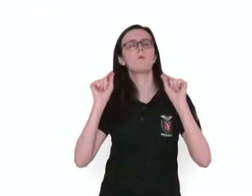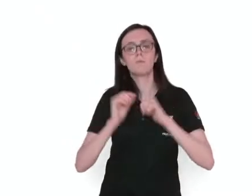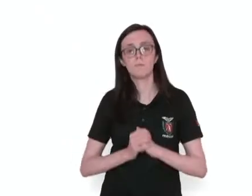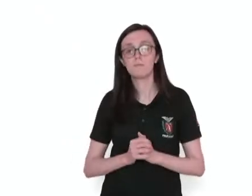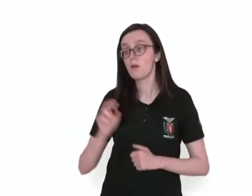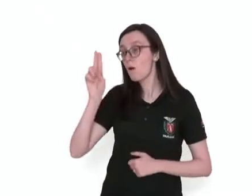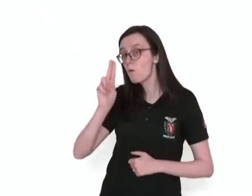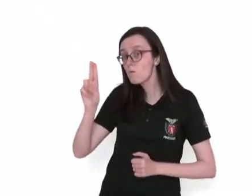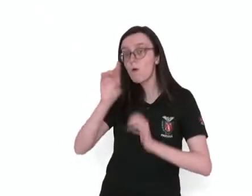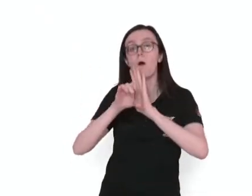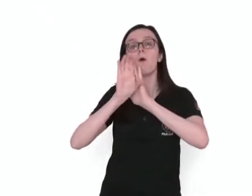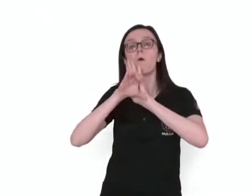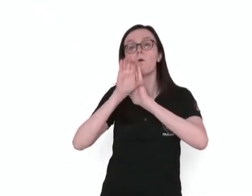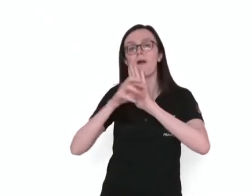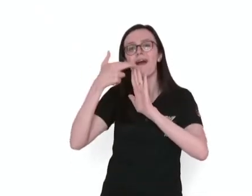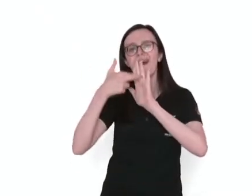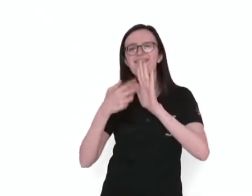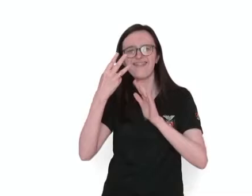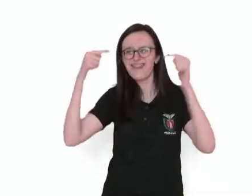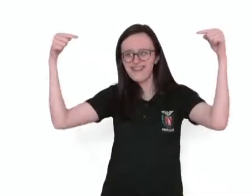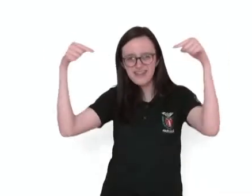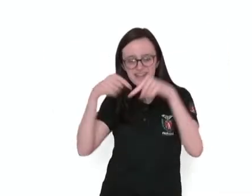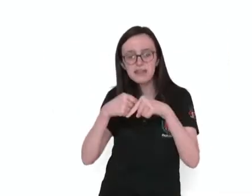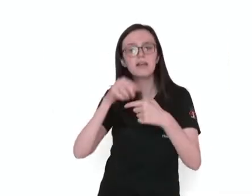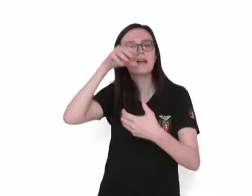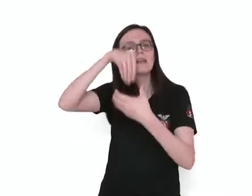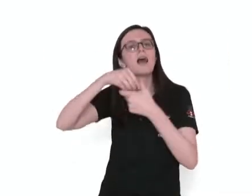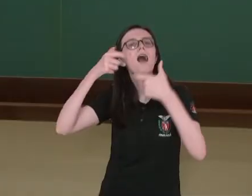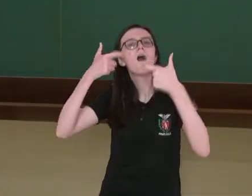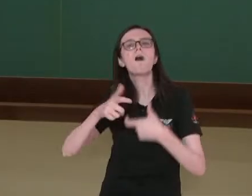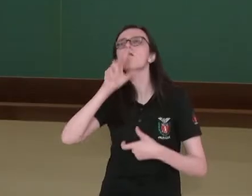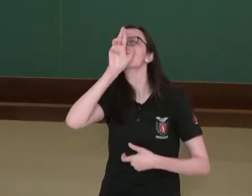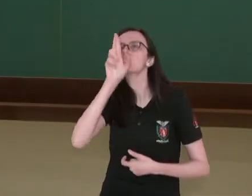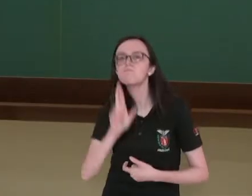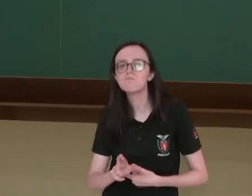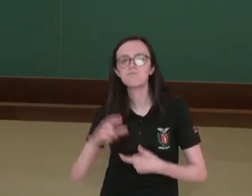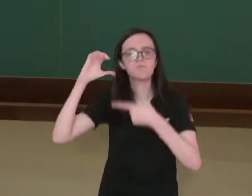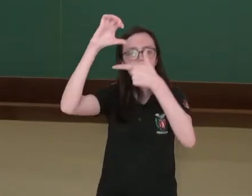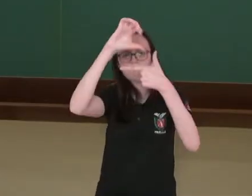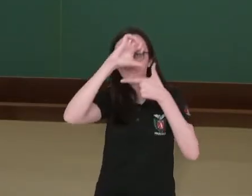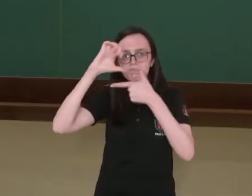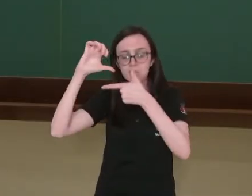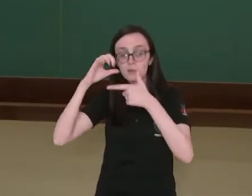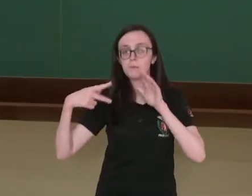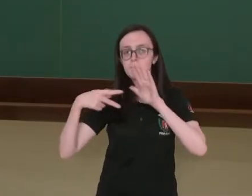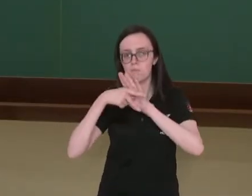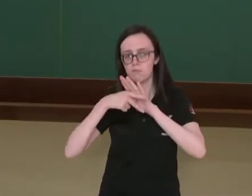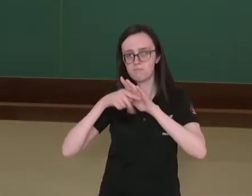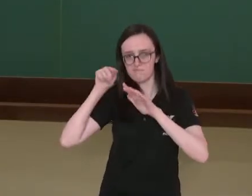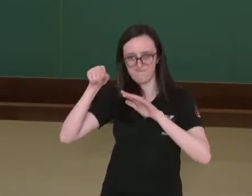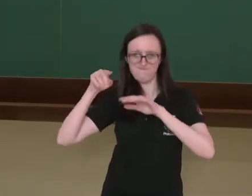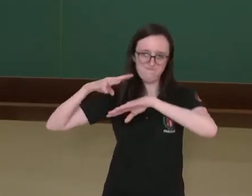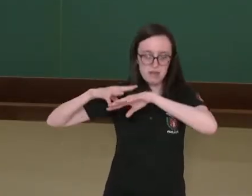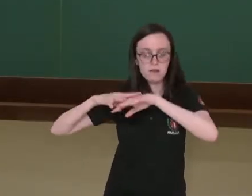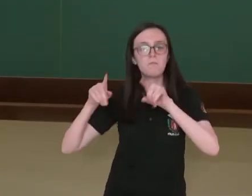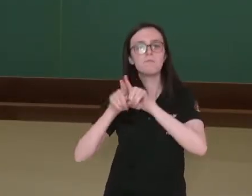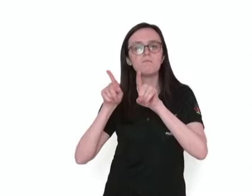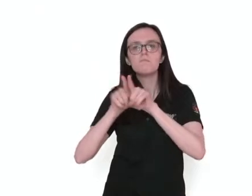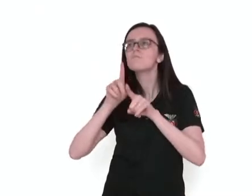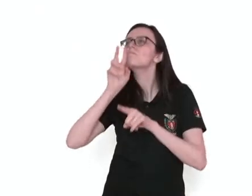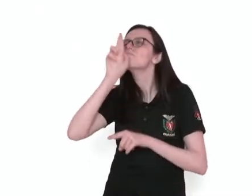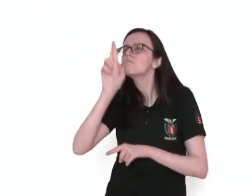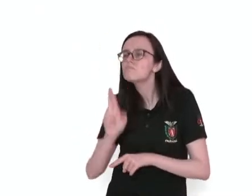utilizar o conceito de regra de 3 na resolução de situações problema. Resolvendo situações problema